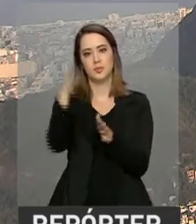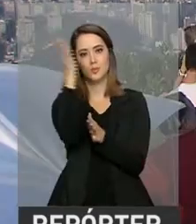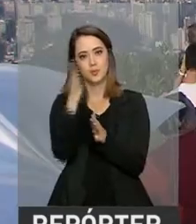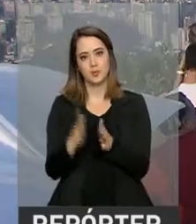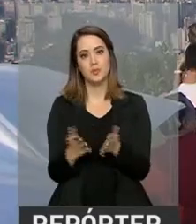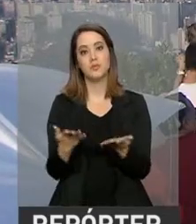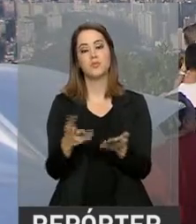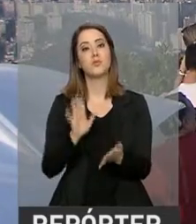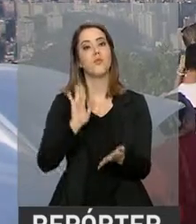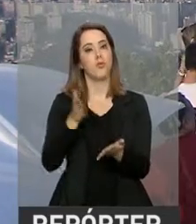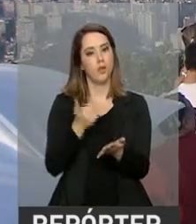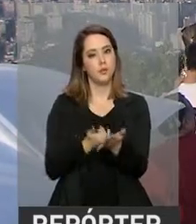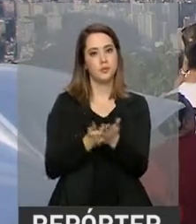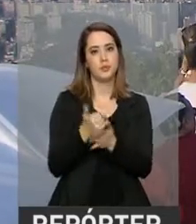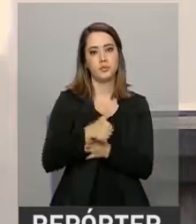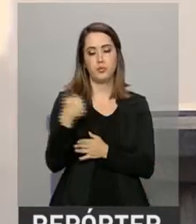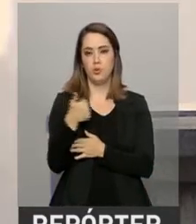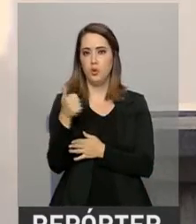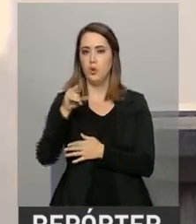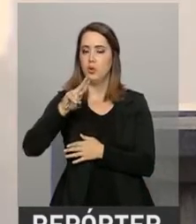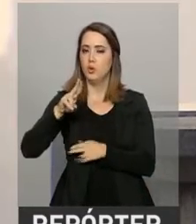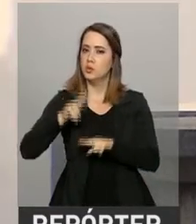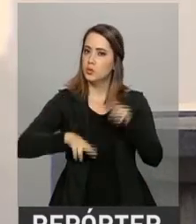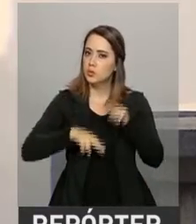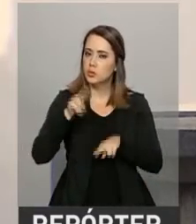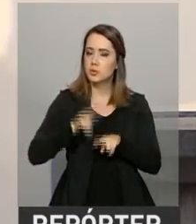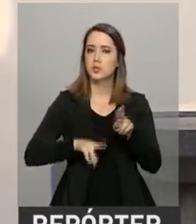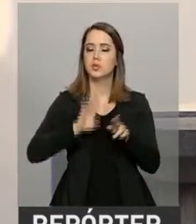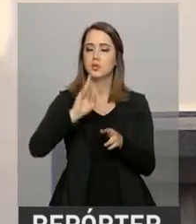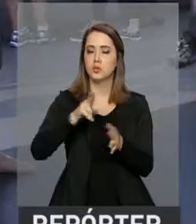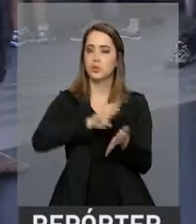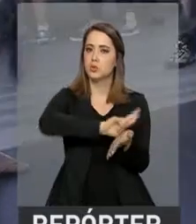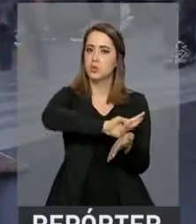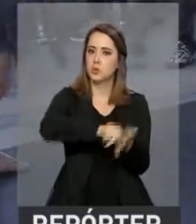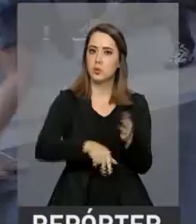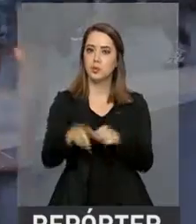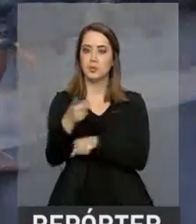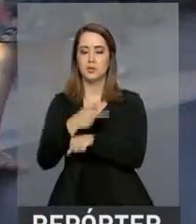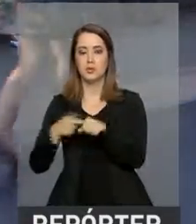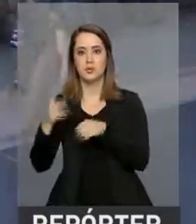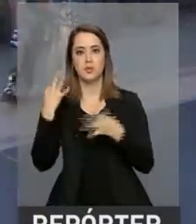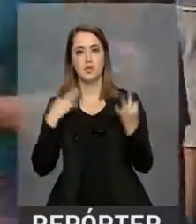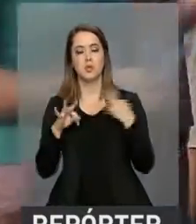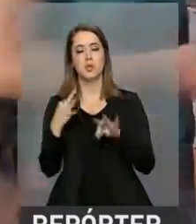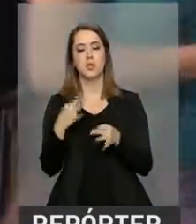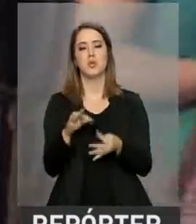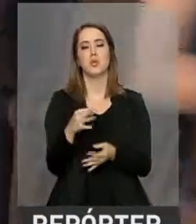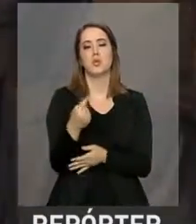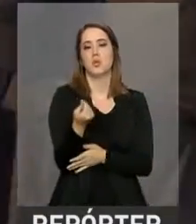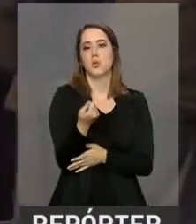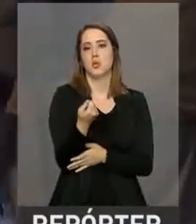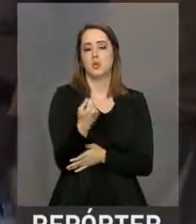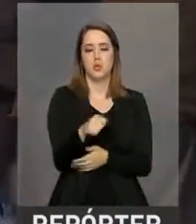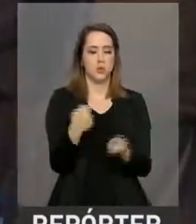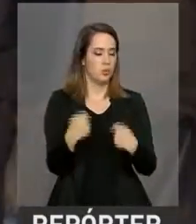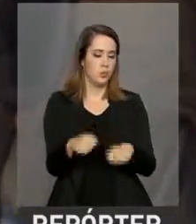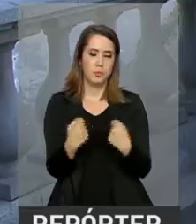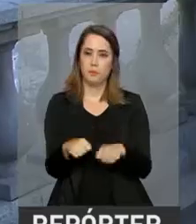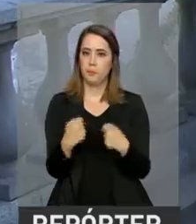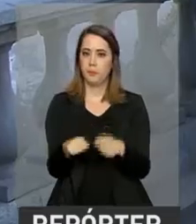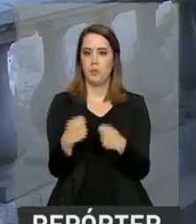de junho americanos japoneses canadenses e australianos não precisam de visto para assistirem os jogos no